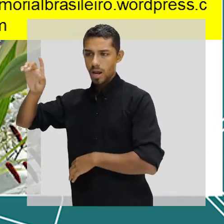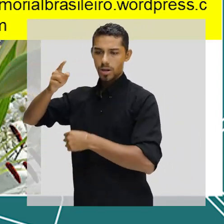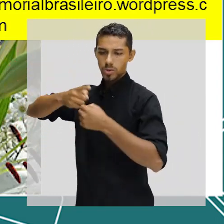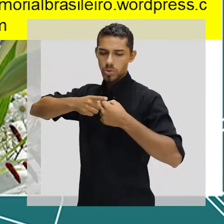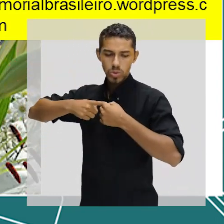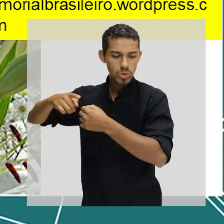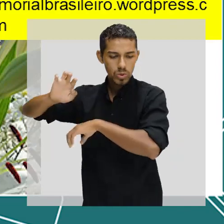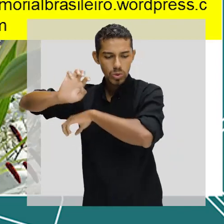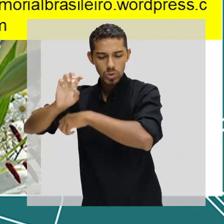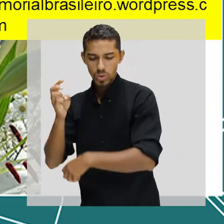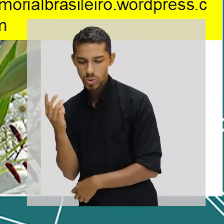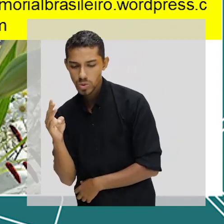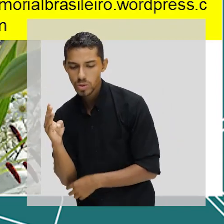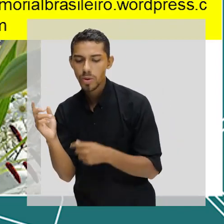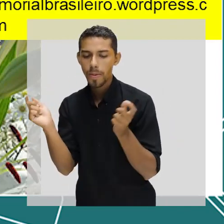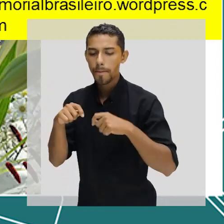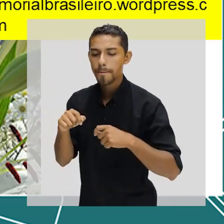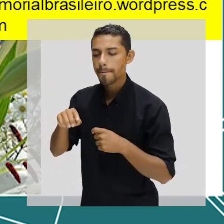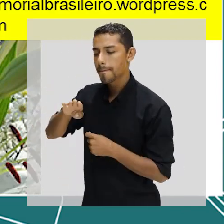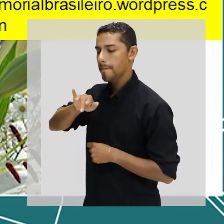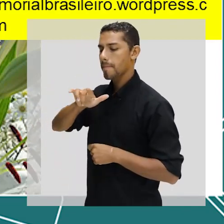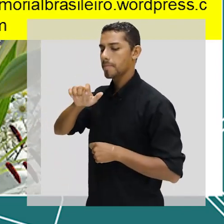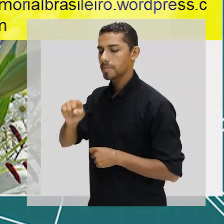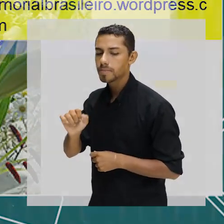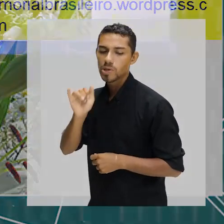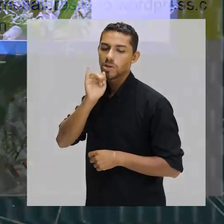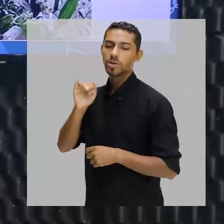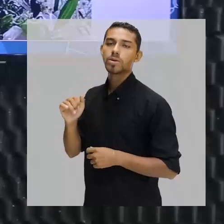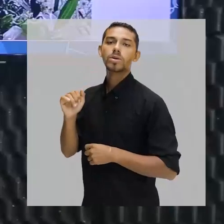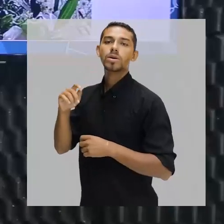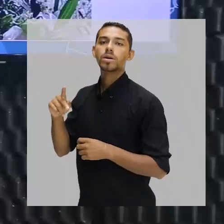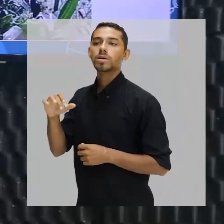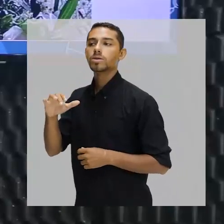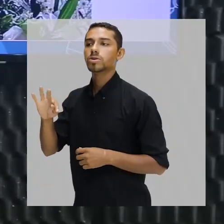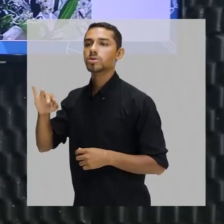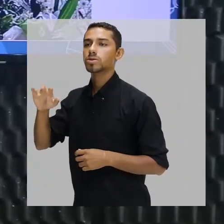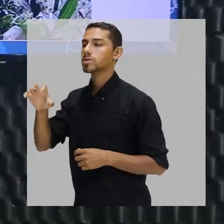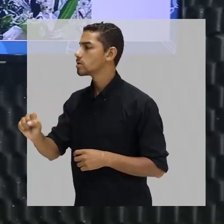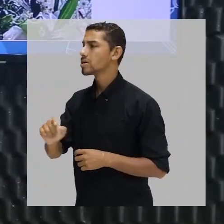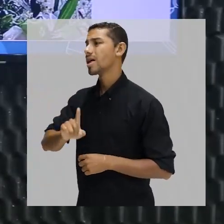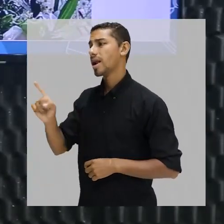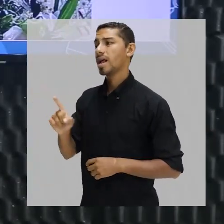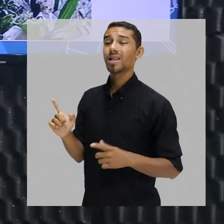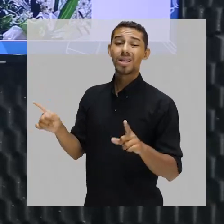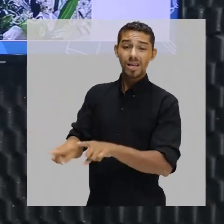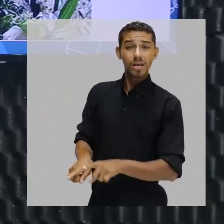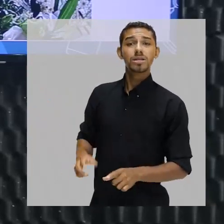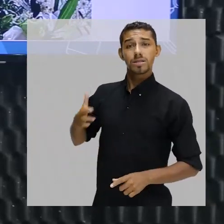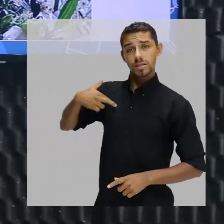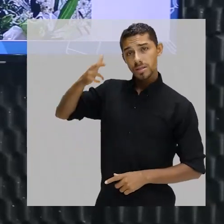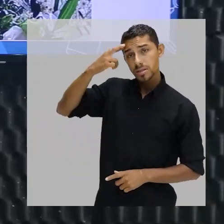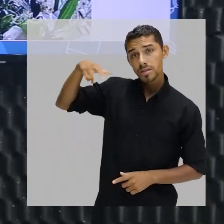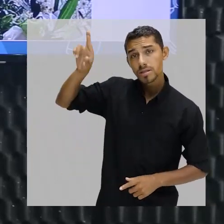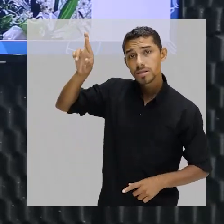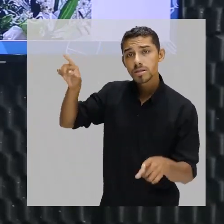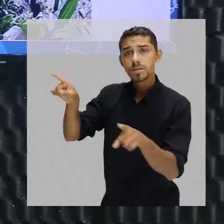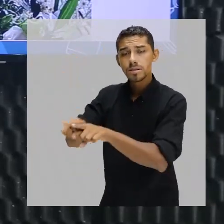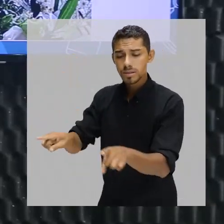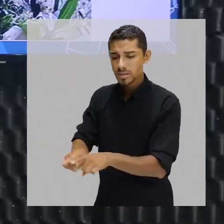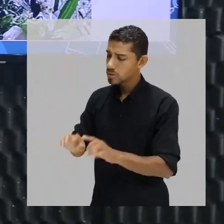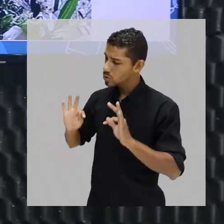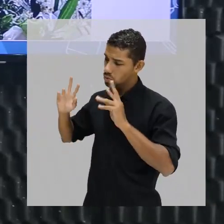Né? O baile do Pacotinho, se não me engano, também na Baixada. Toda vez que você tem uma festa religiosa, onde a cidade toda se volta, você